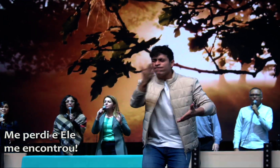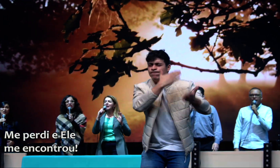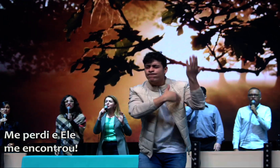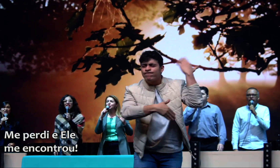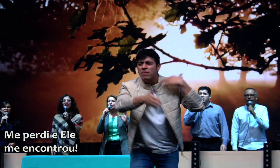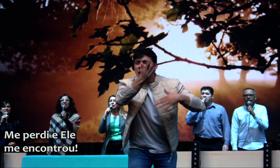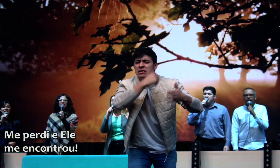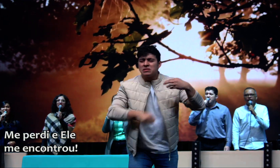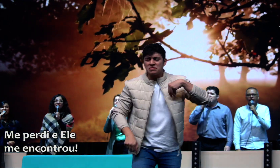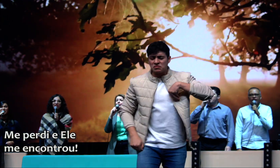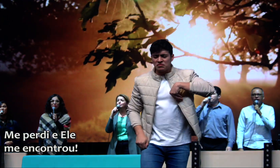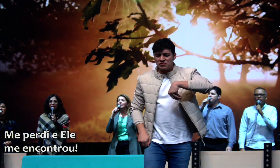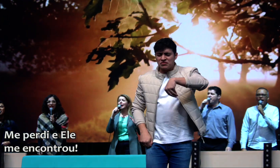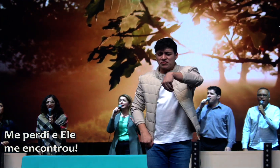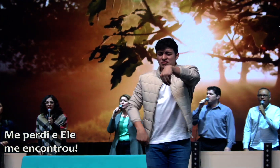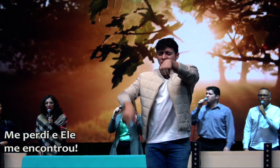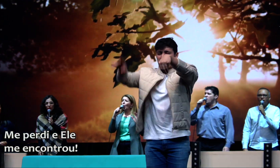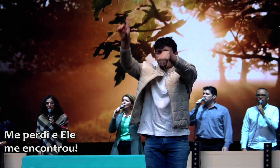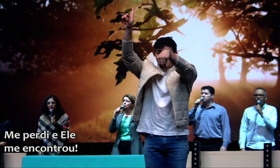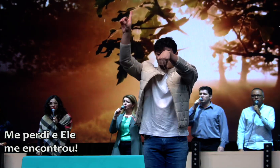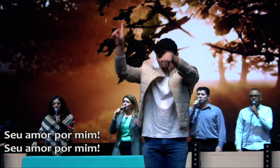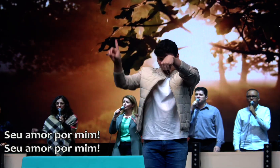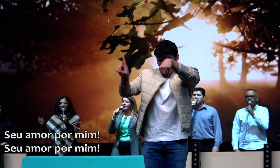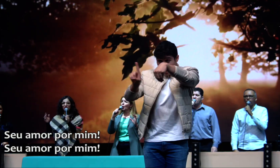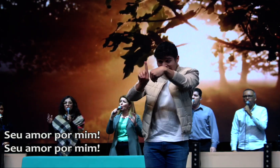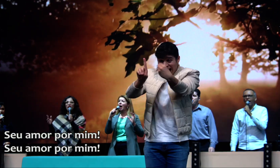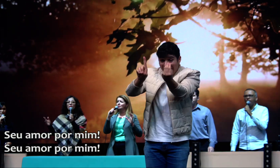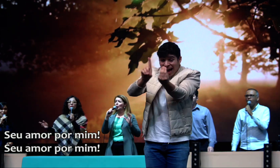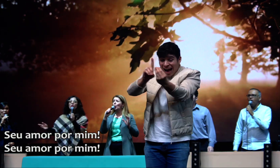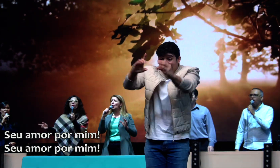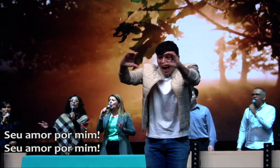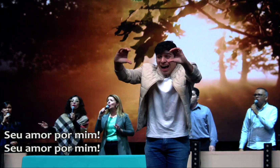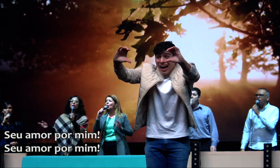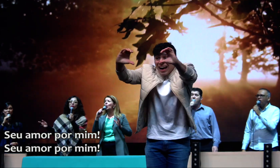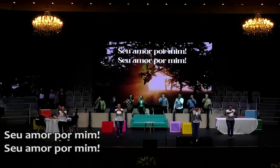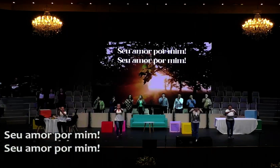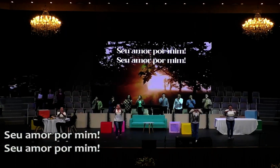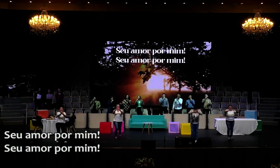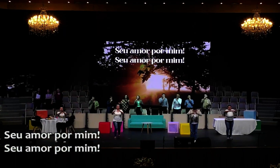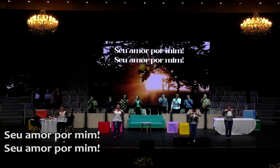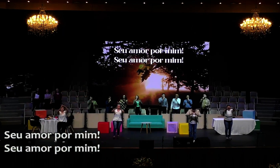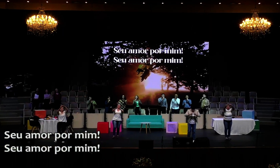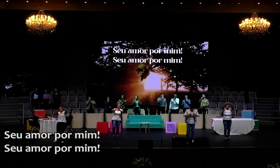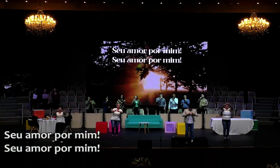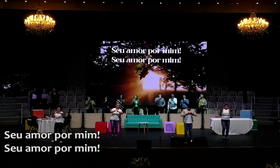assim? Me perdi, ele me encontrou, seu amor.